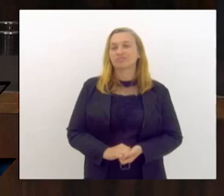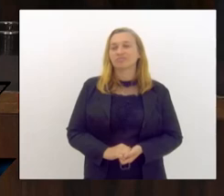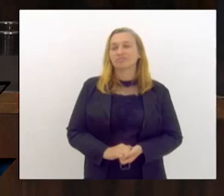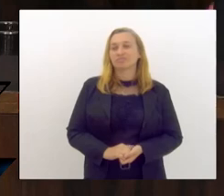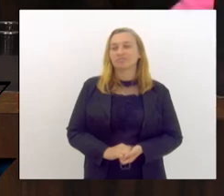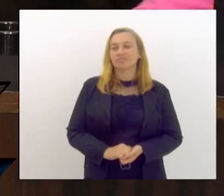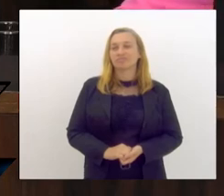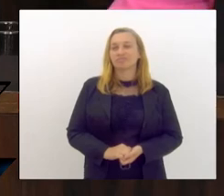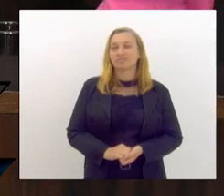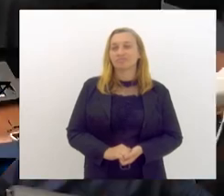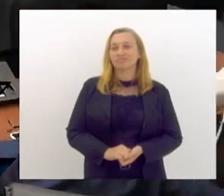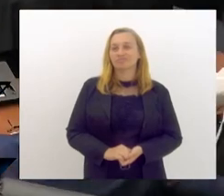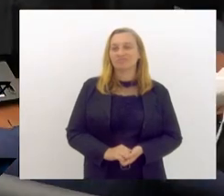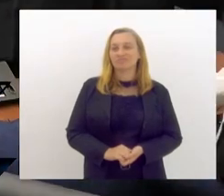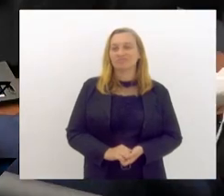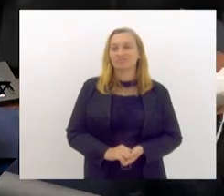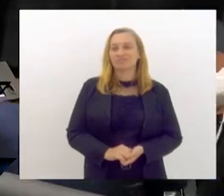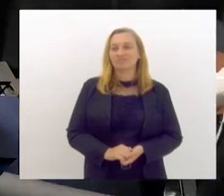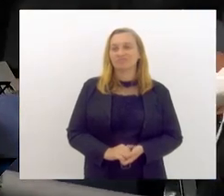Muito bem.